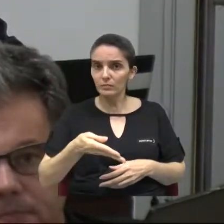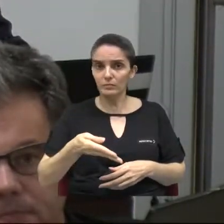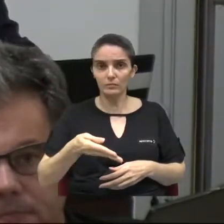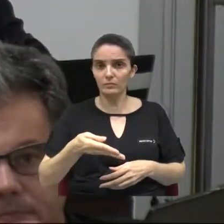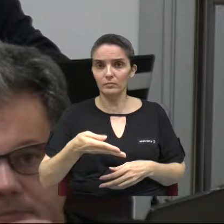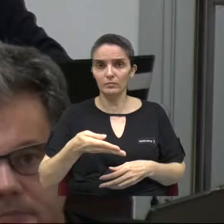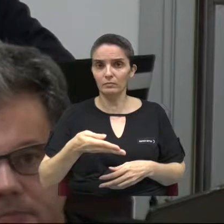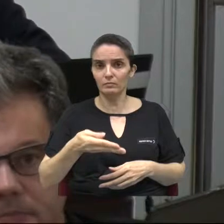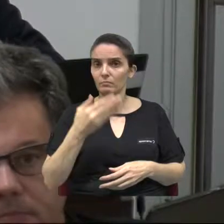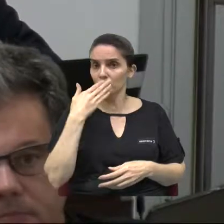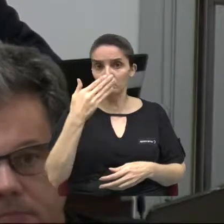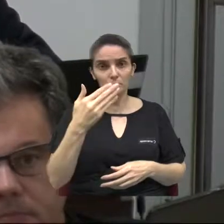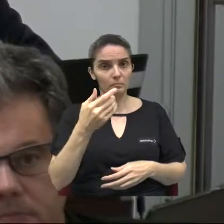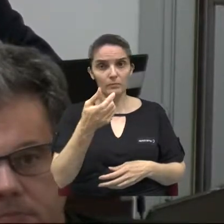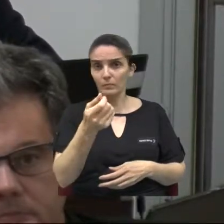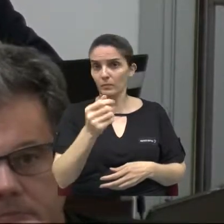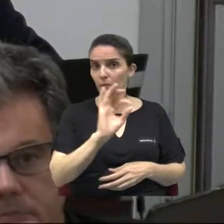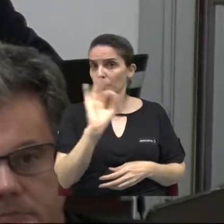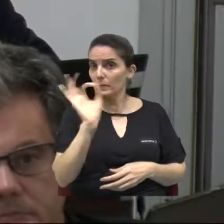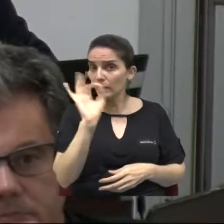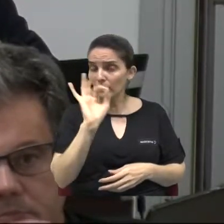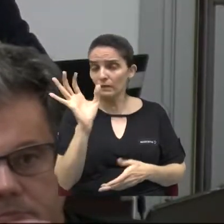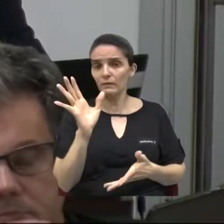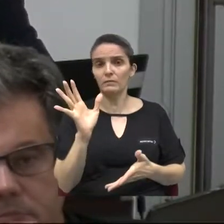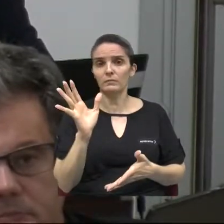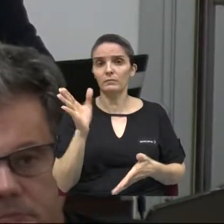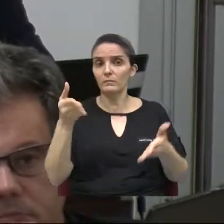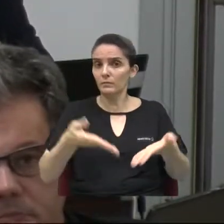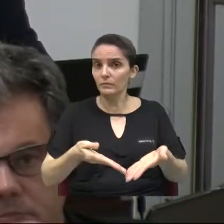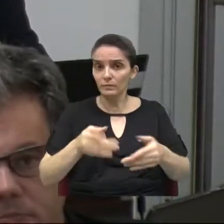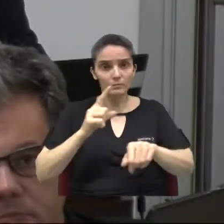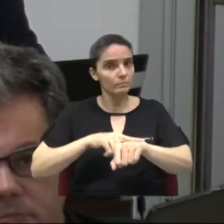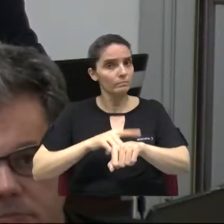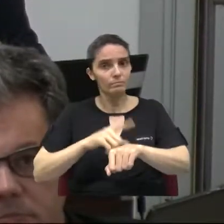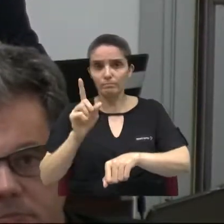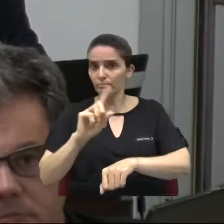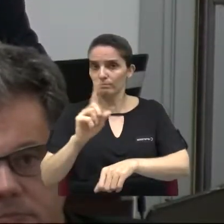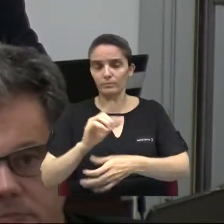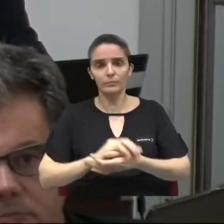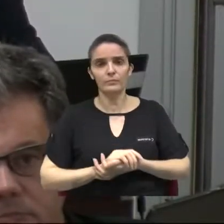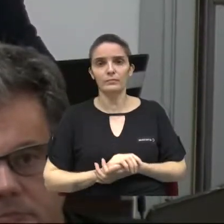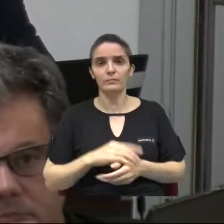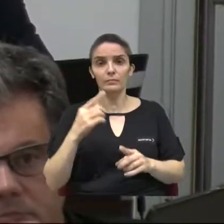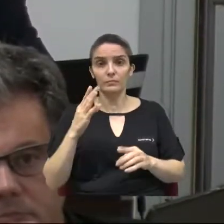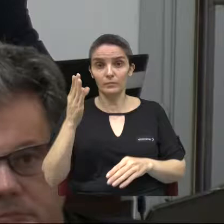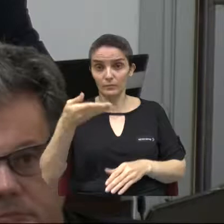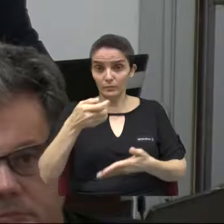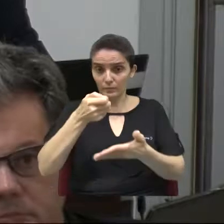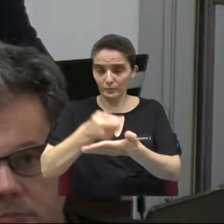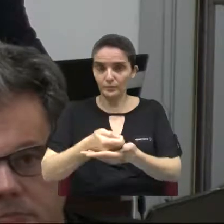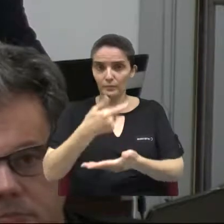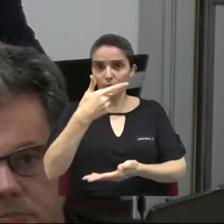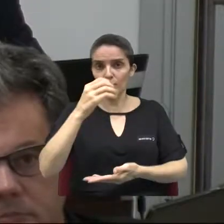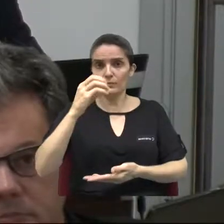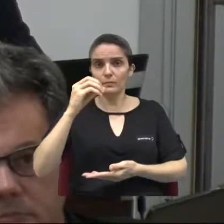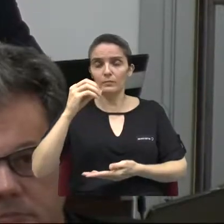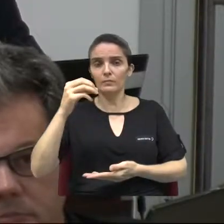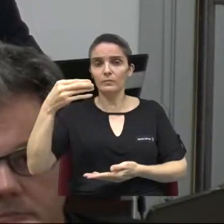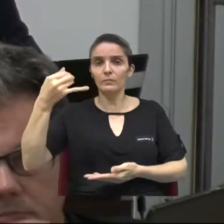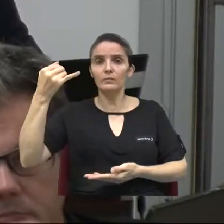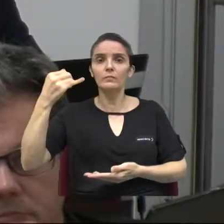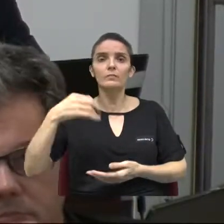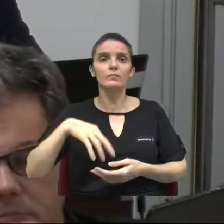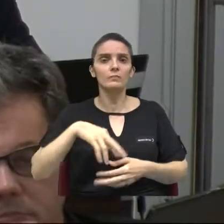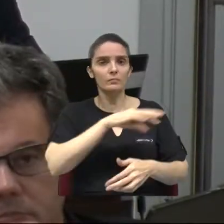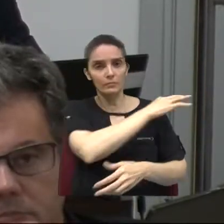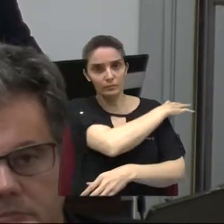faça dívida. Se não tem dinheiro, não faça dívida. Já está pagando uma dívida de 200 milhões, que eu lembro que ano passado o prefeito